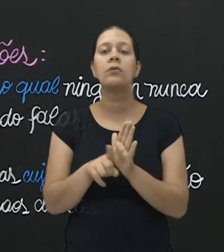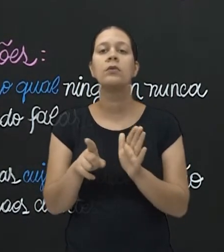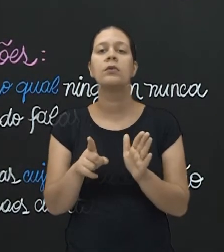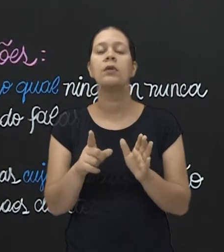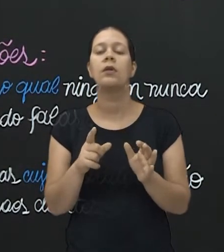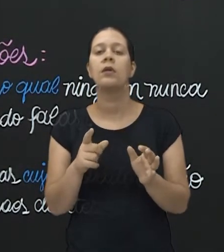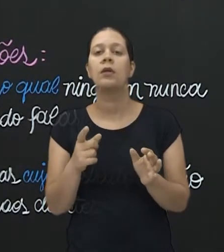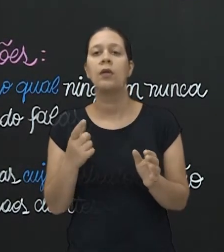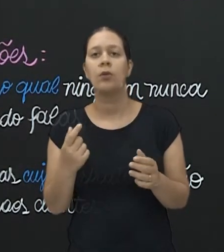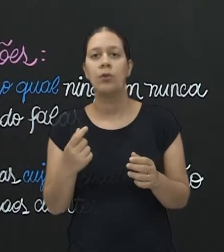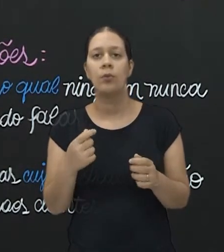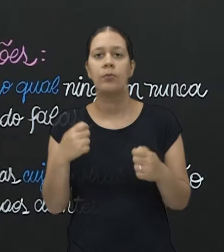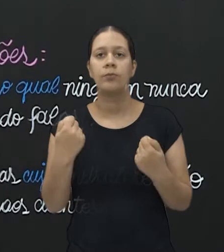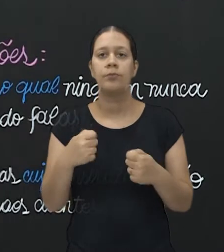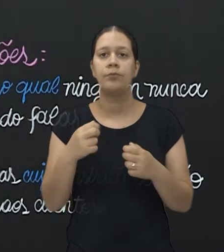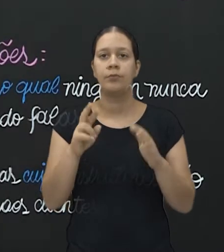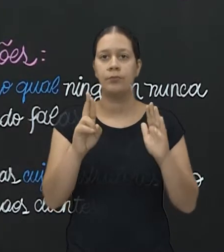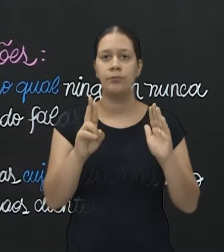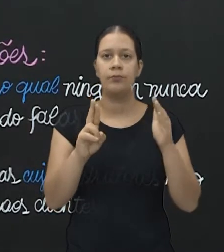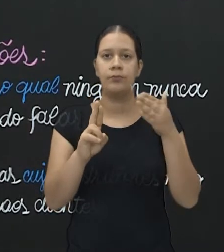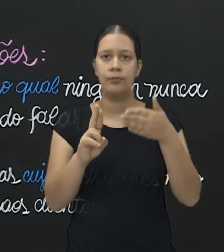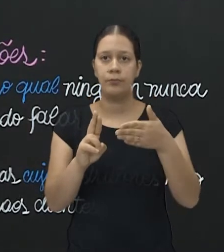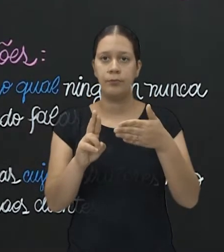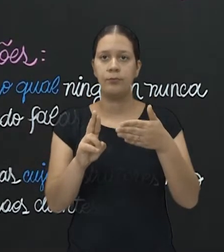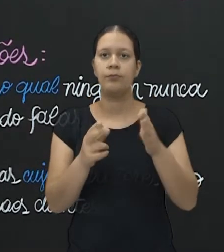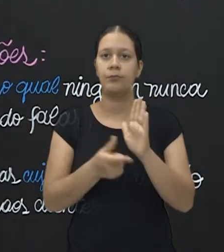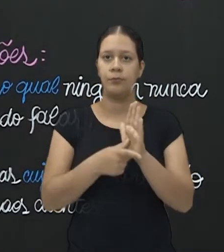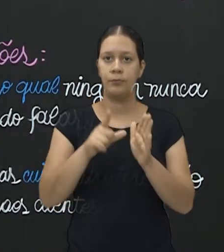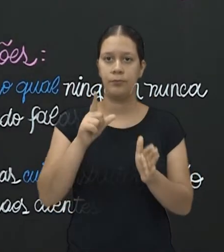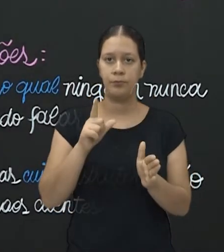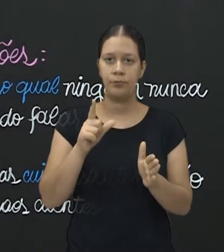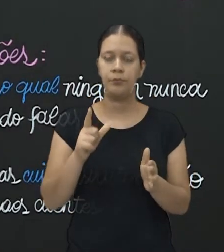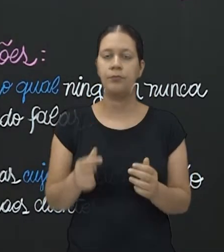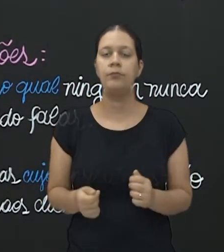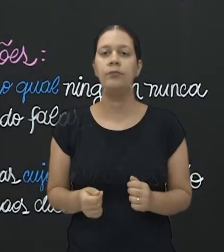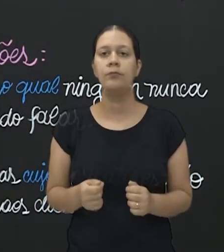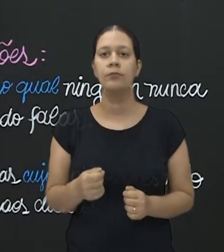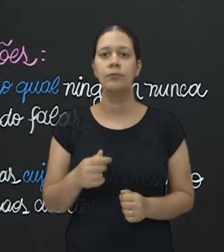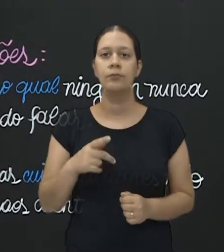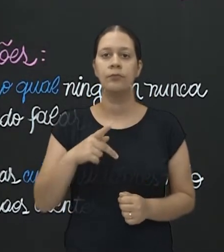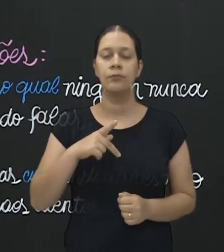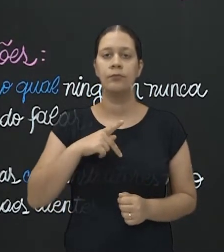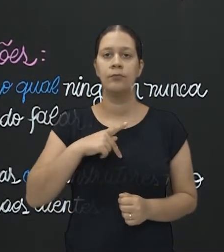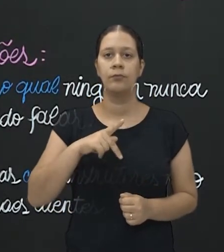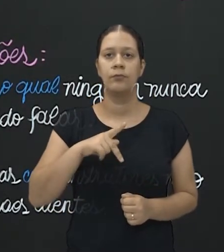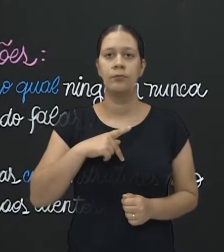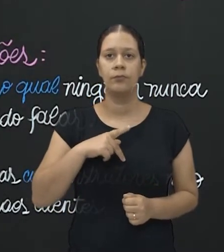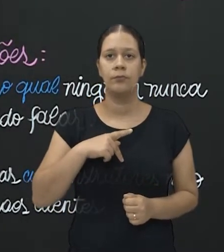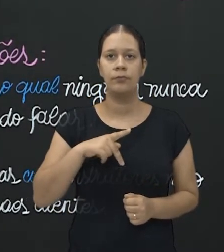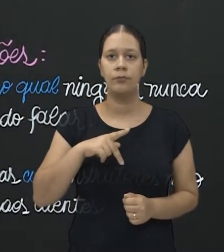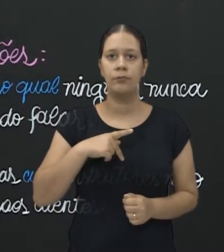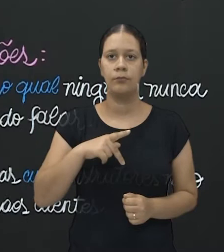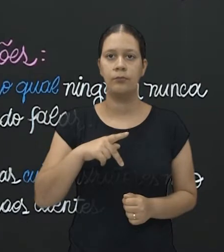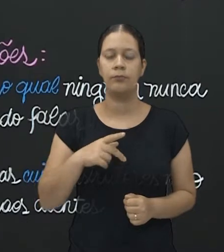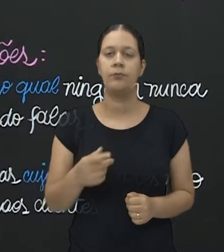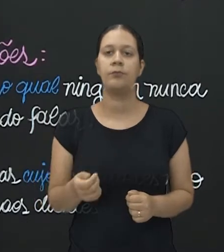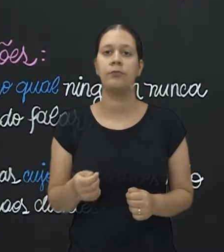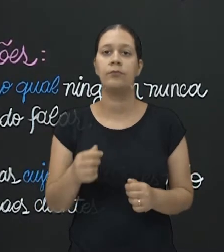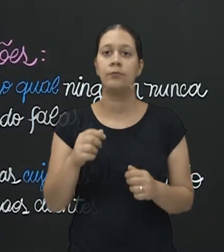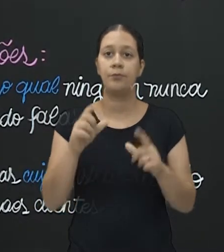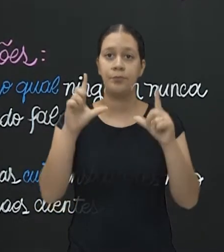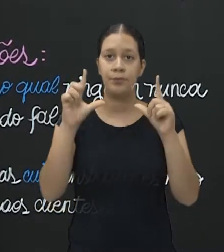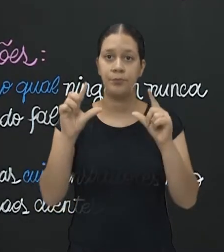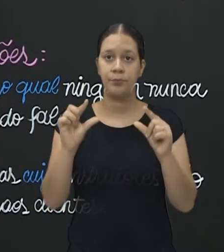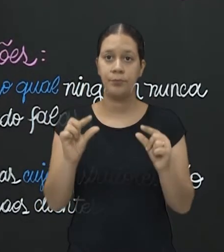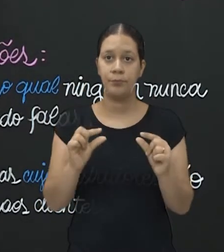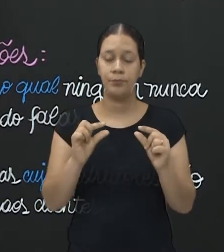o antecedente ou com o referente. Alguns pronomes relativos a gente utiliza com menos frequência.